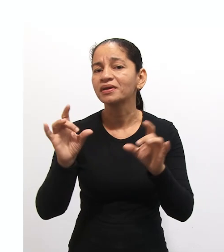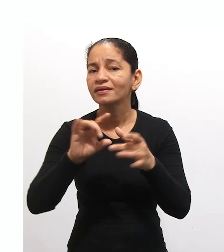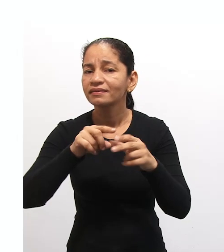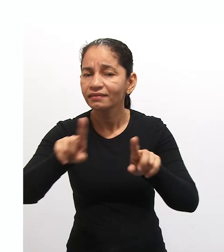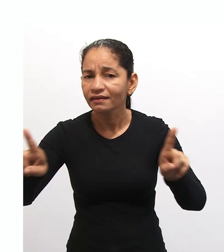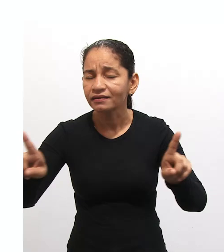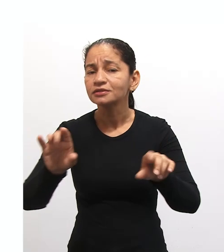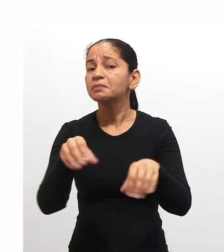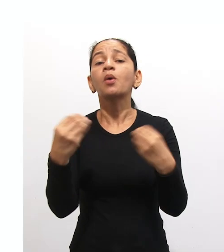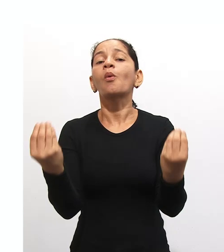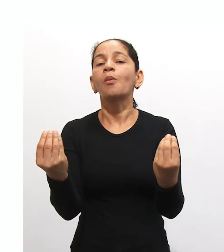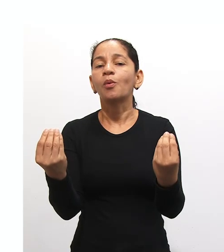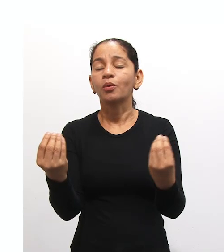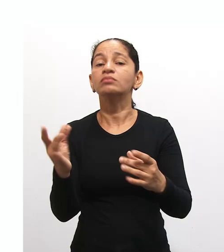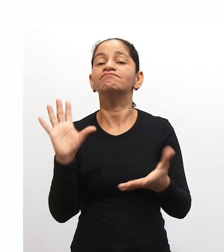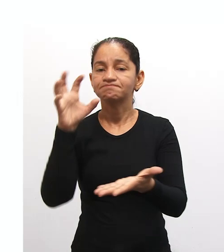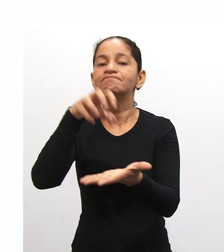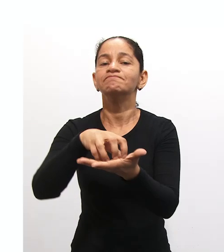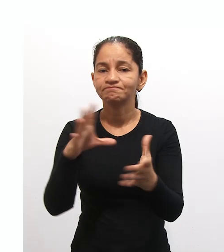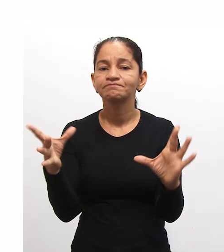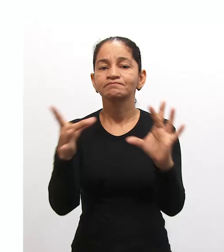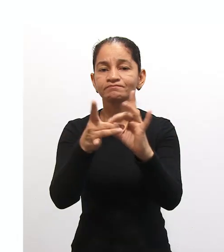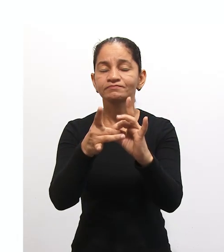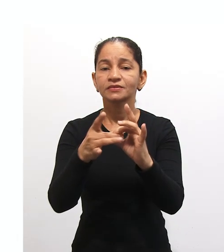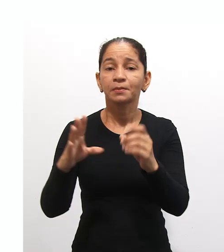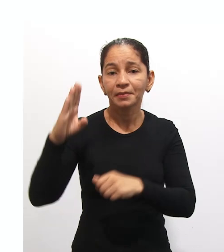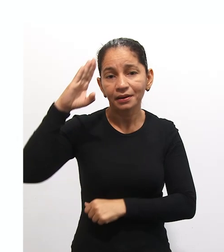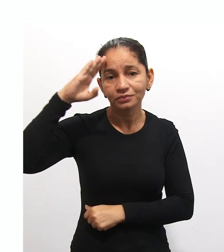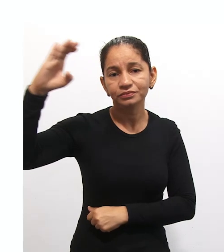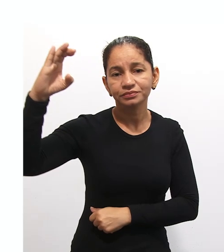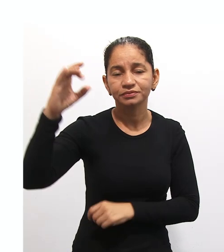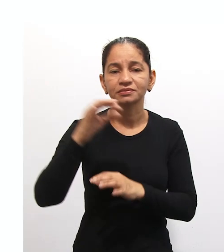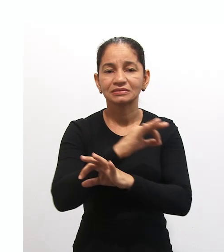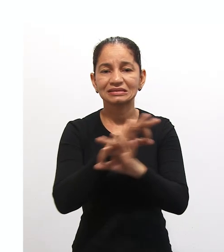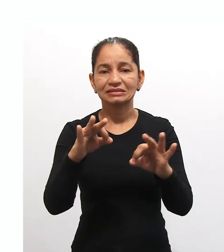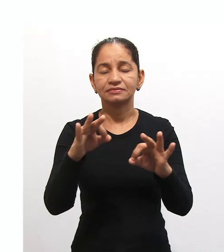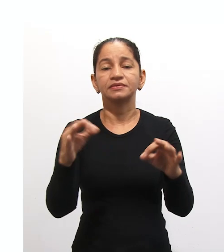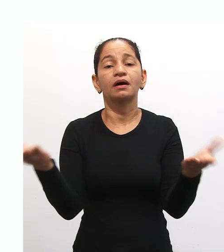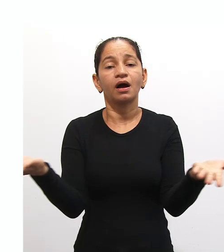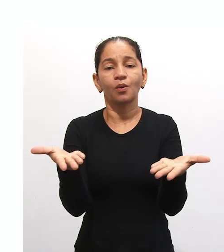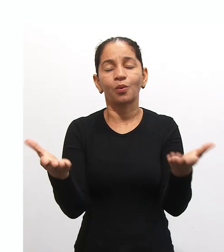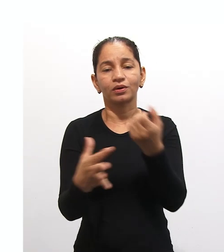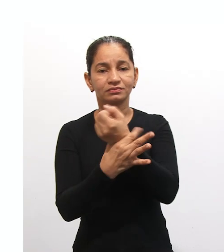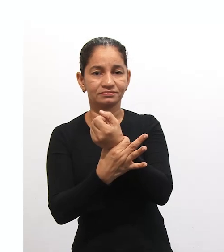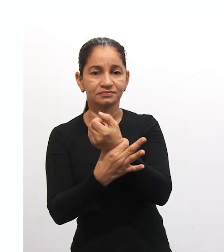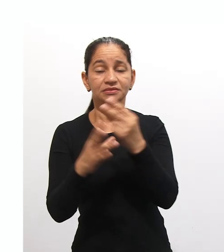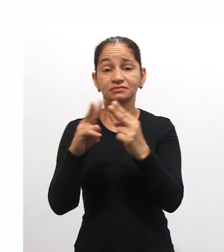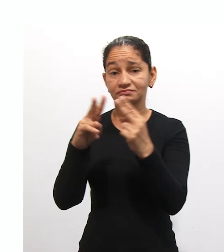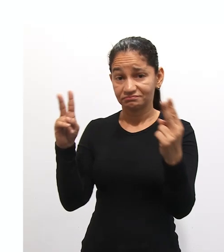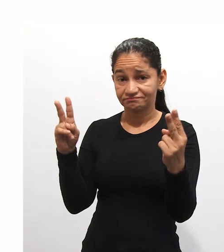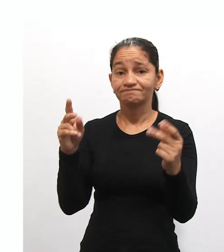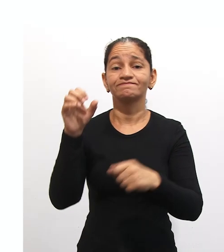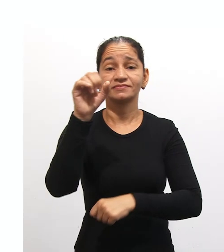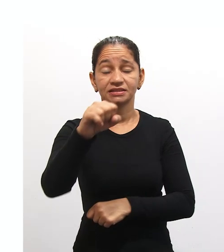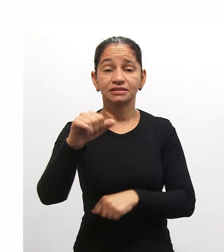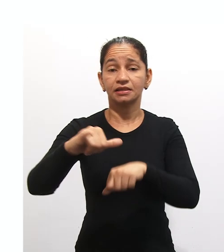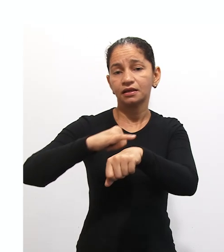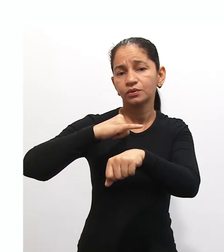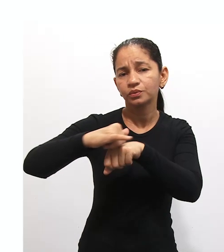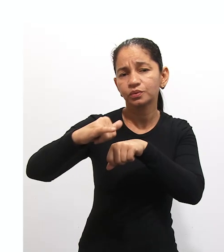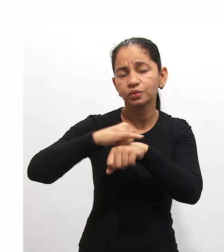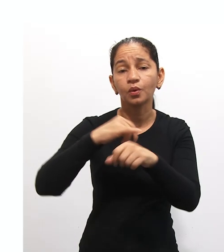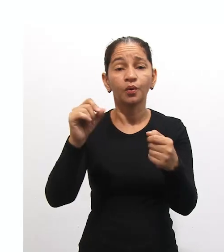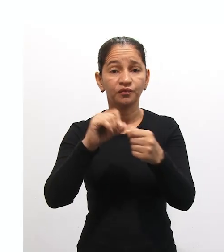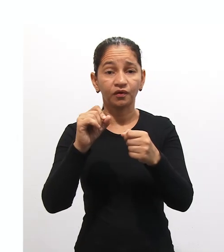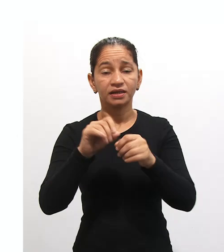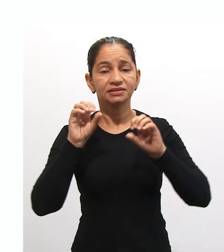cultivar comunicação e colaboração são elementos centrais para o sucesso da modalidade. A gestão EAD atua